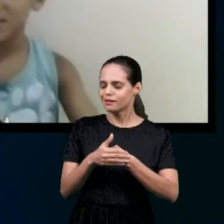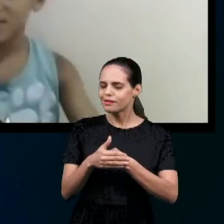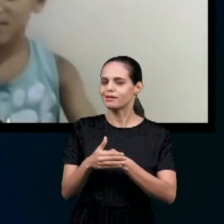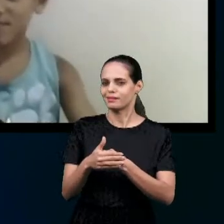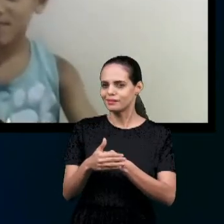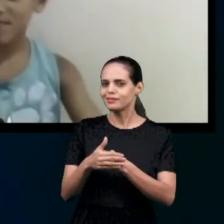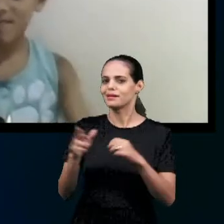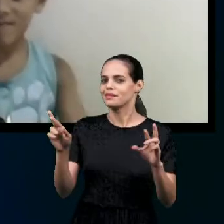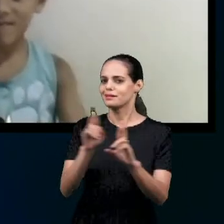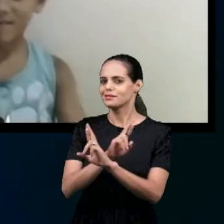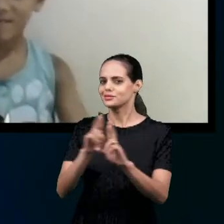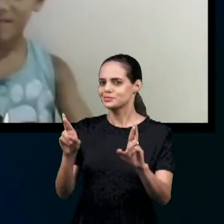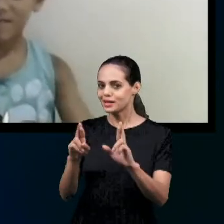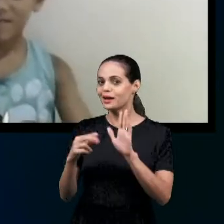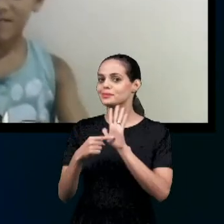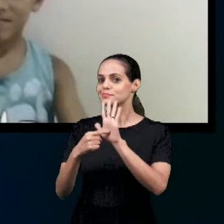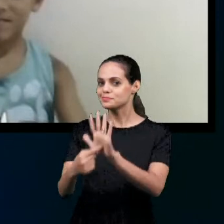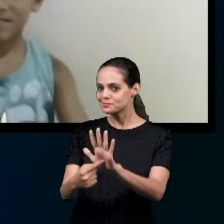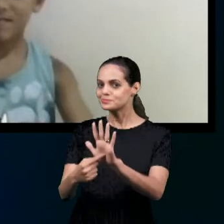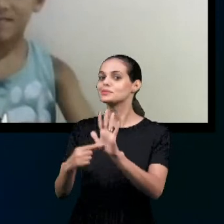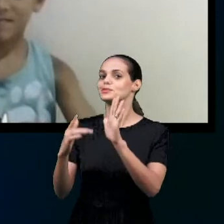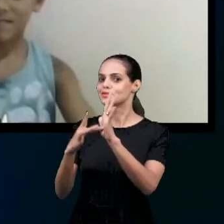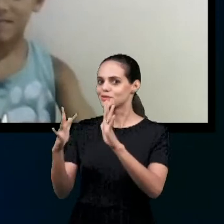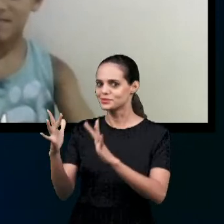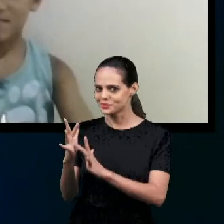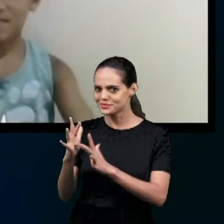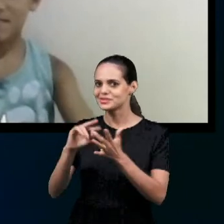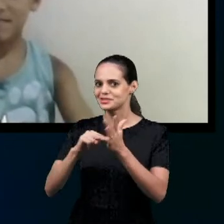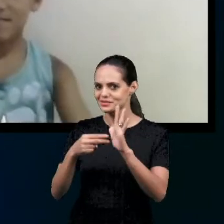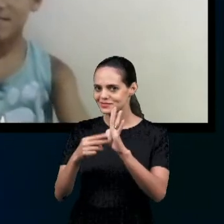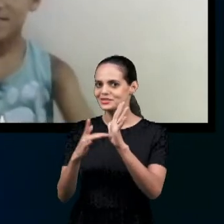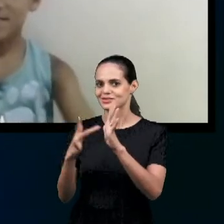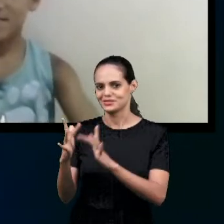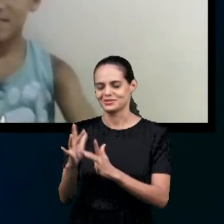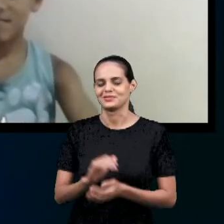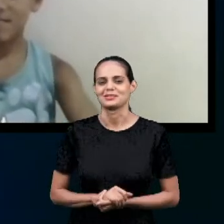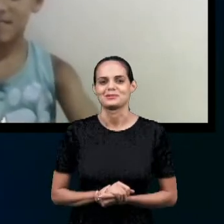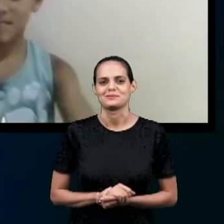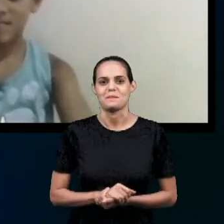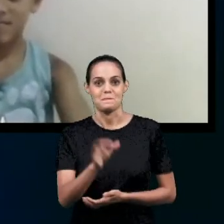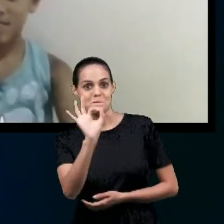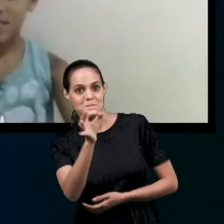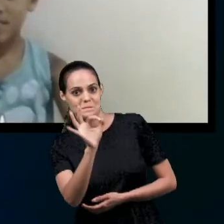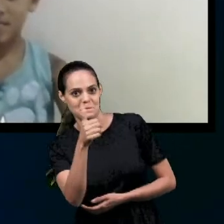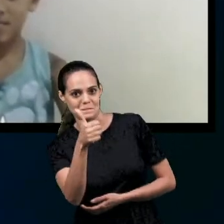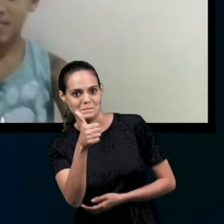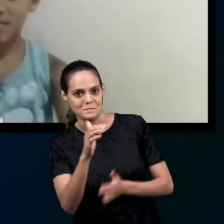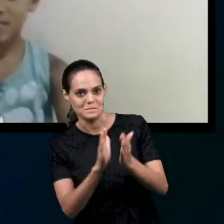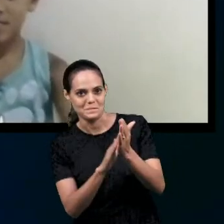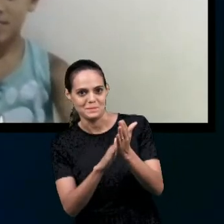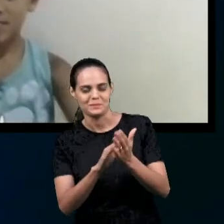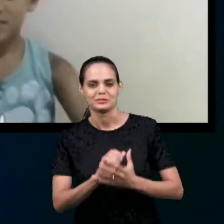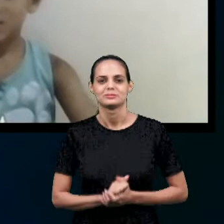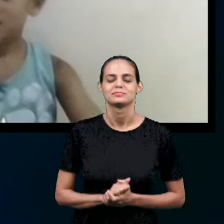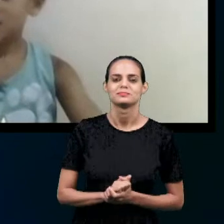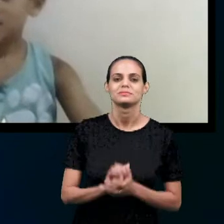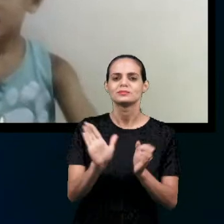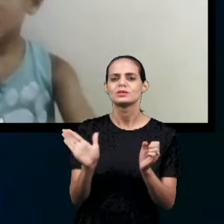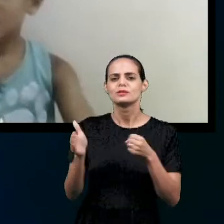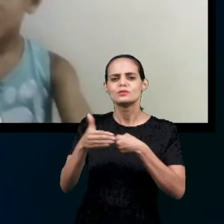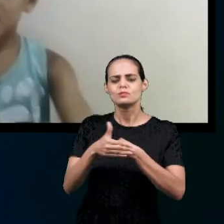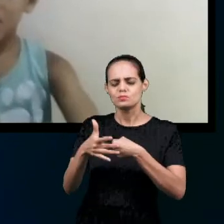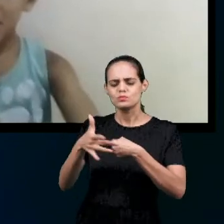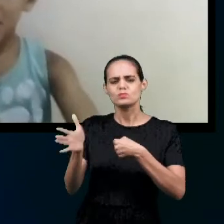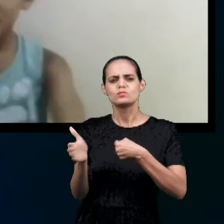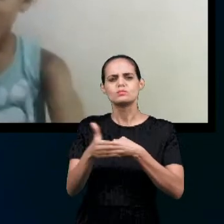Jesus. Muito bem. Agora a outra pergunta. Onde escondeu esse tesouro? No